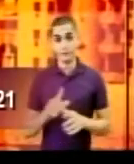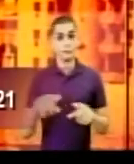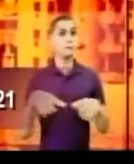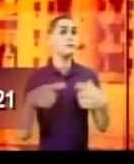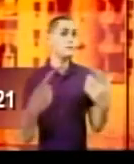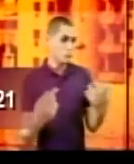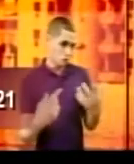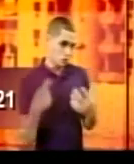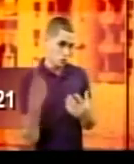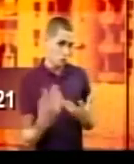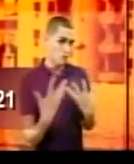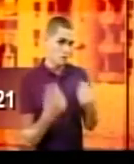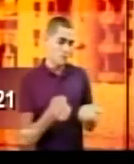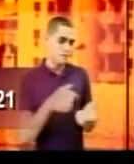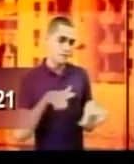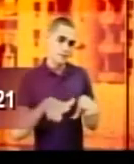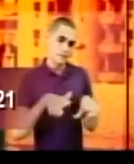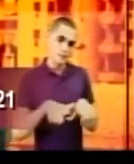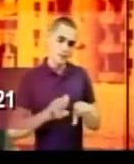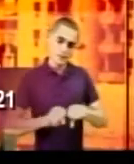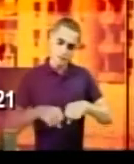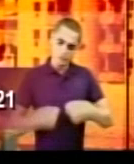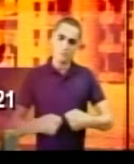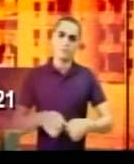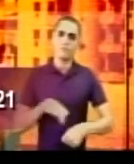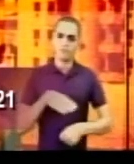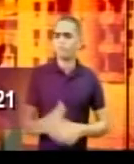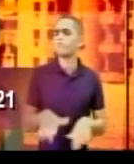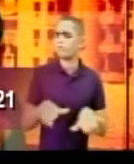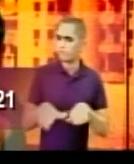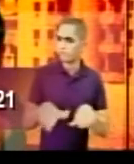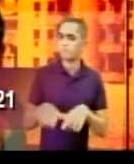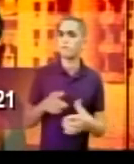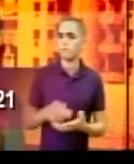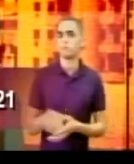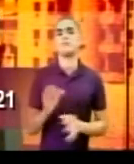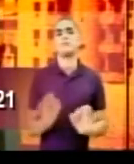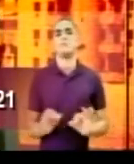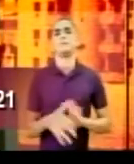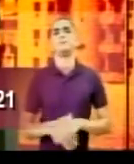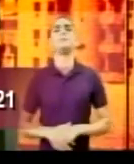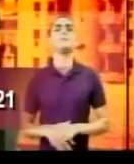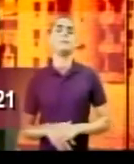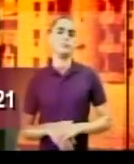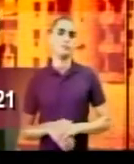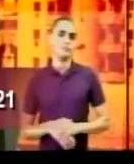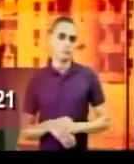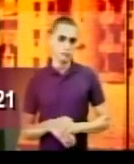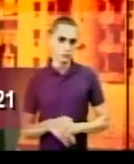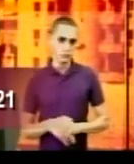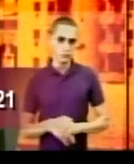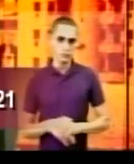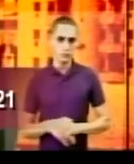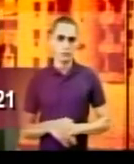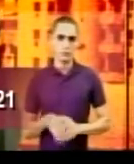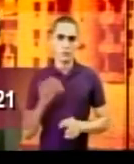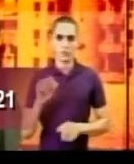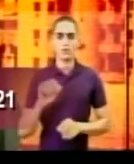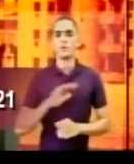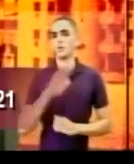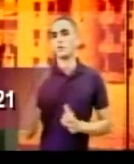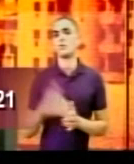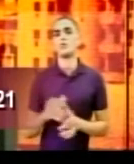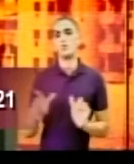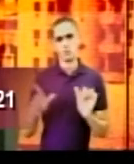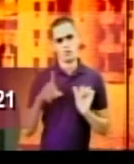vamos trabalhar com a nossa força máxima de trabalho. O que a gente tiver, nós